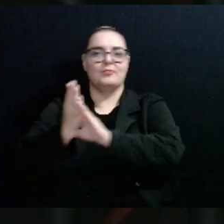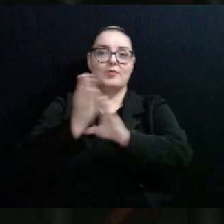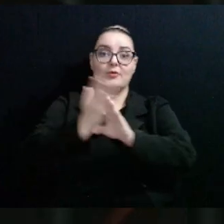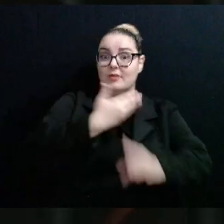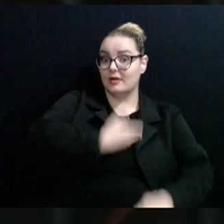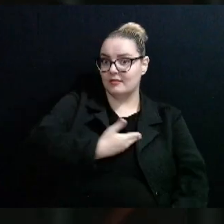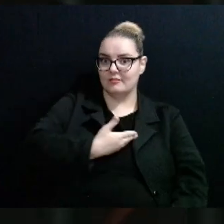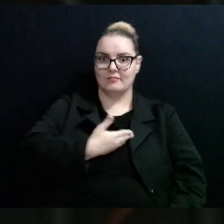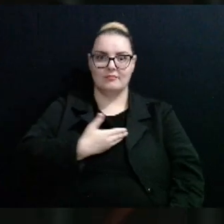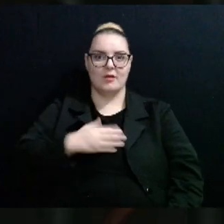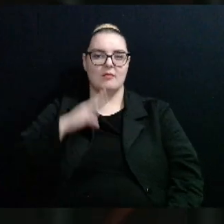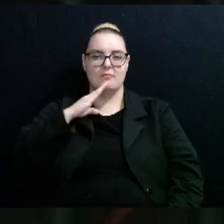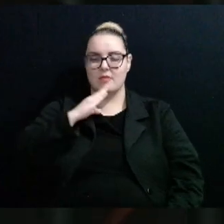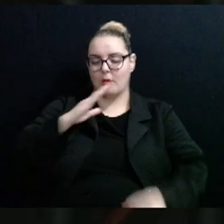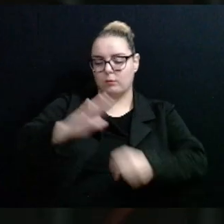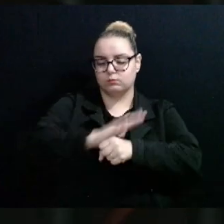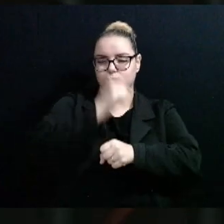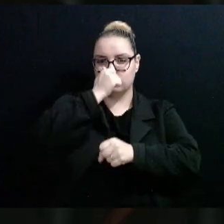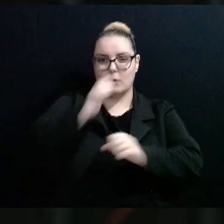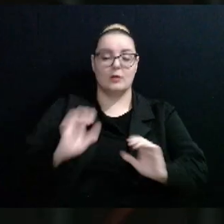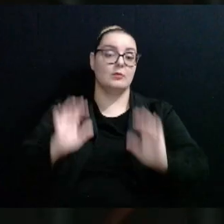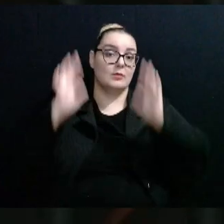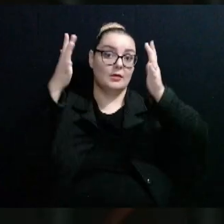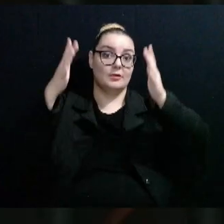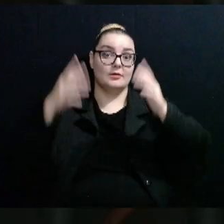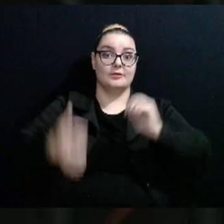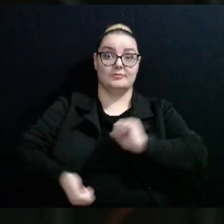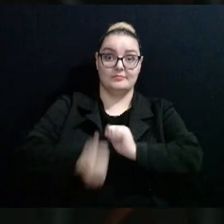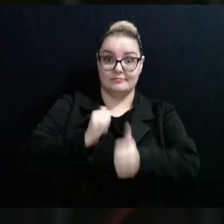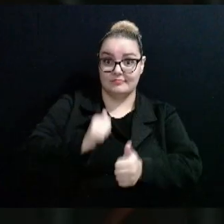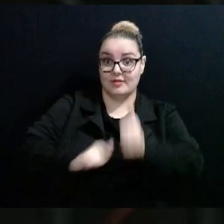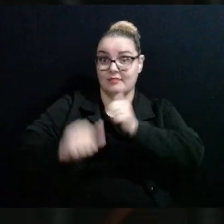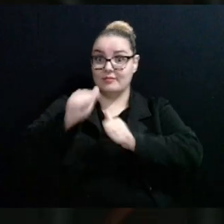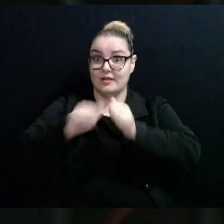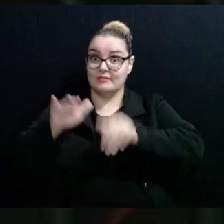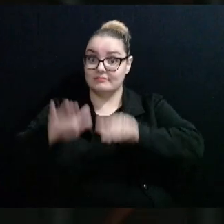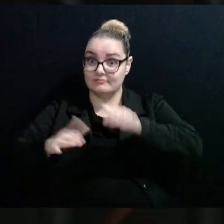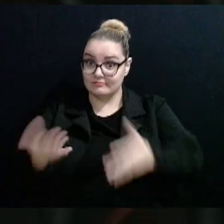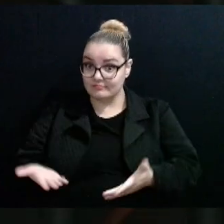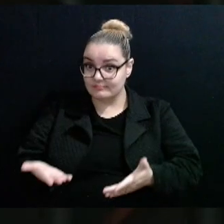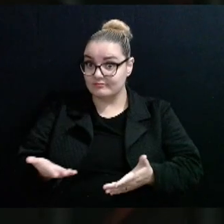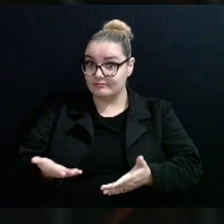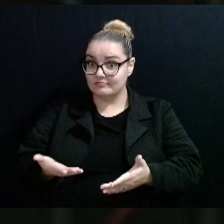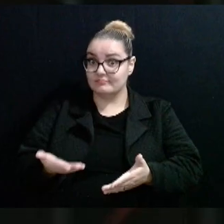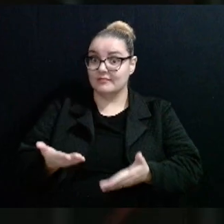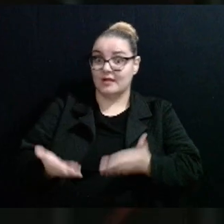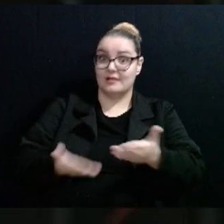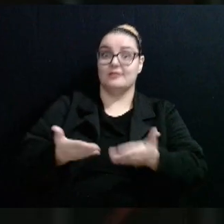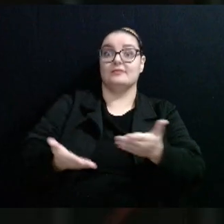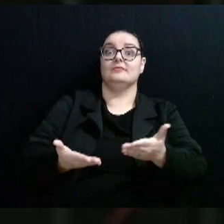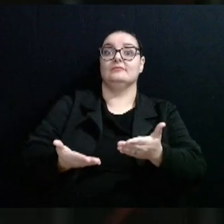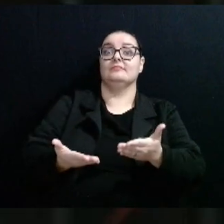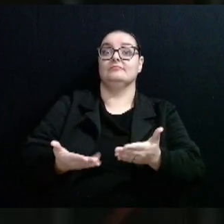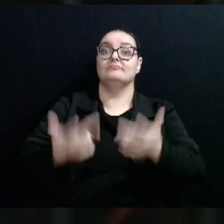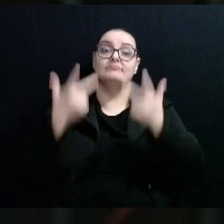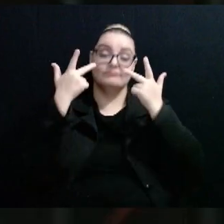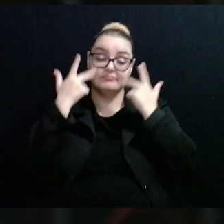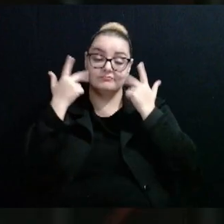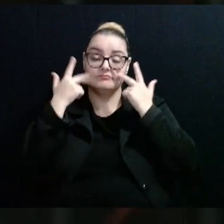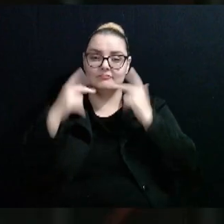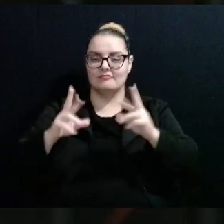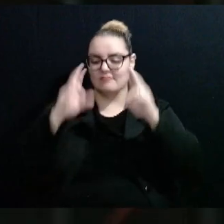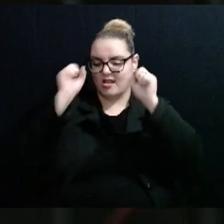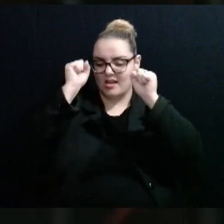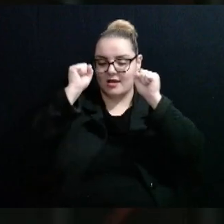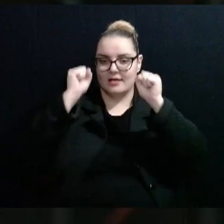lotados, comemorações durante os jogos. Beber, muitas vezes, acaba sendo tratado como parte natural da torcida e da